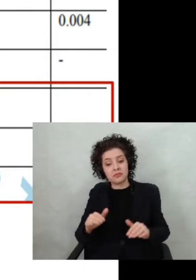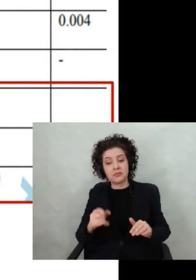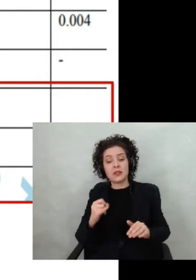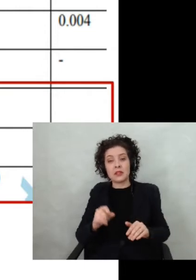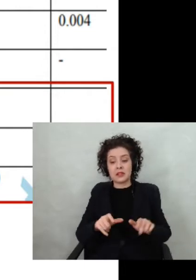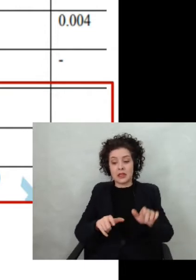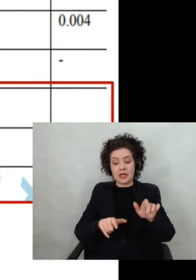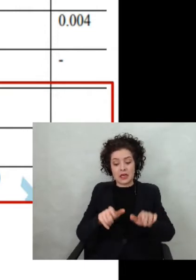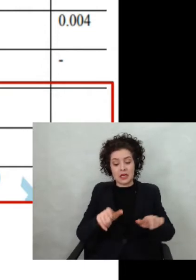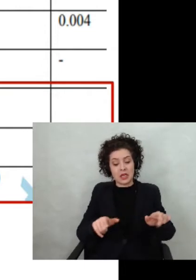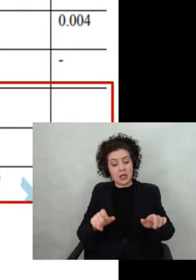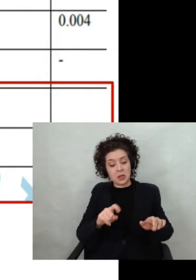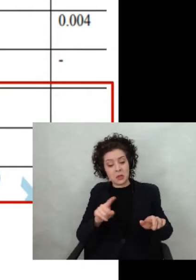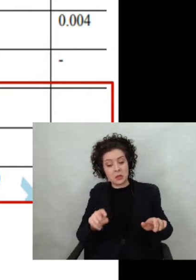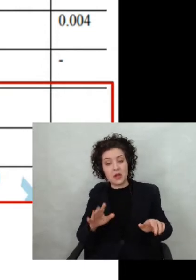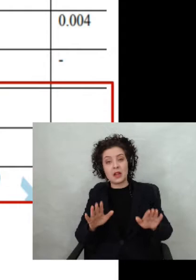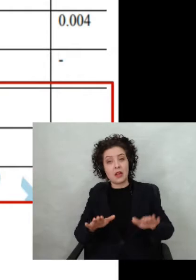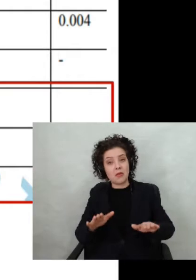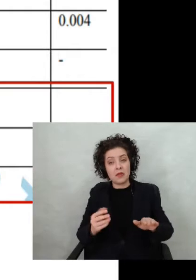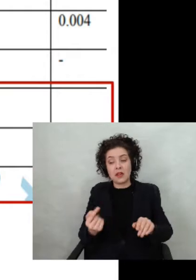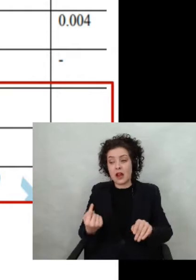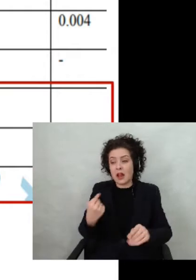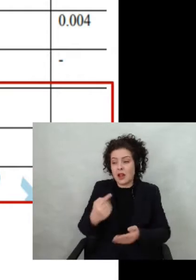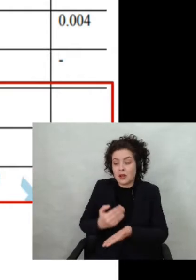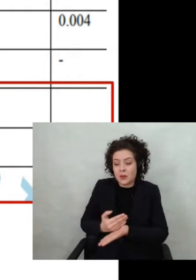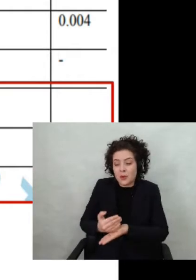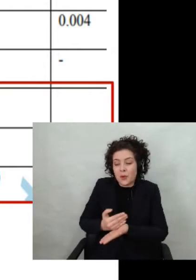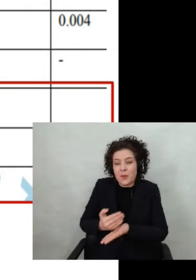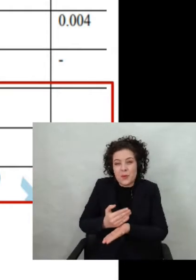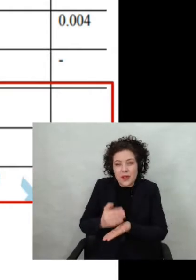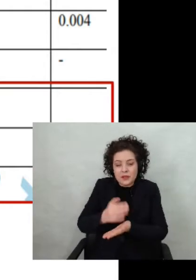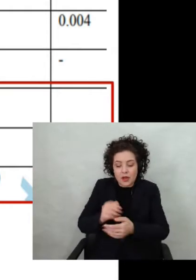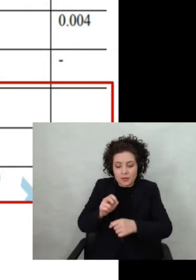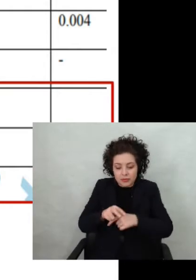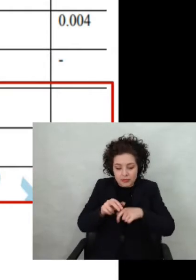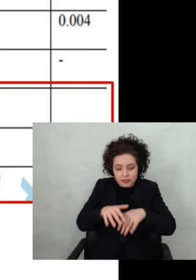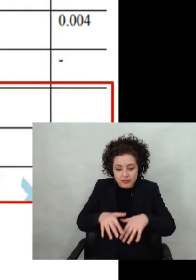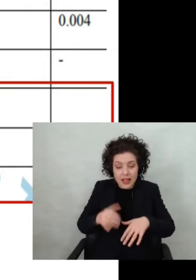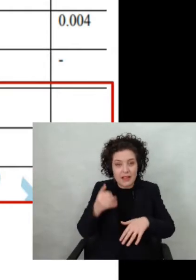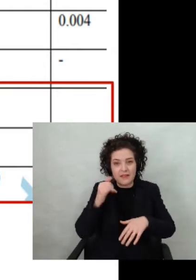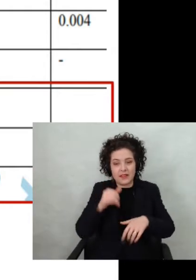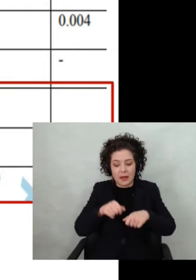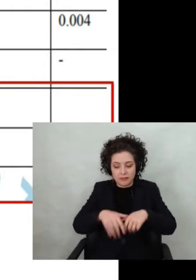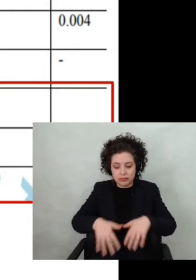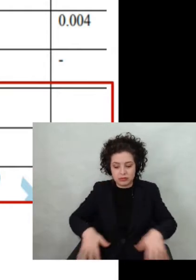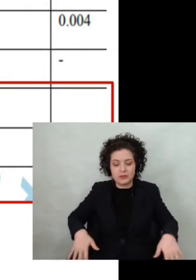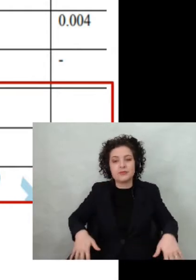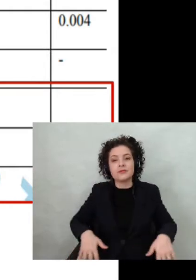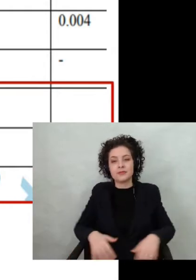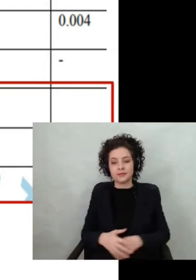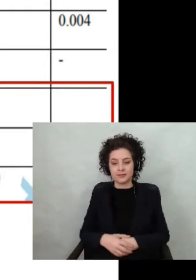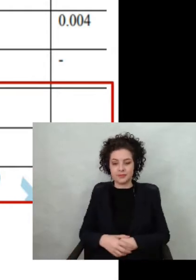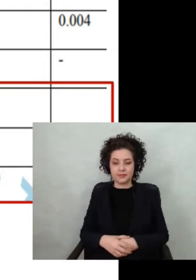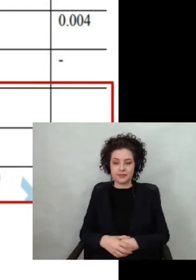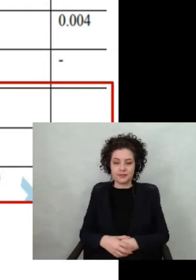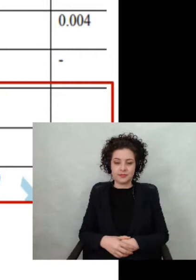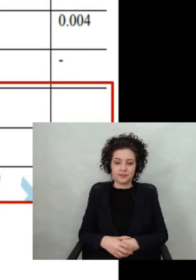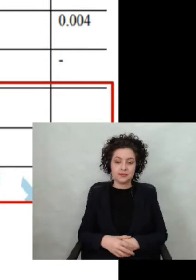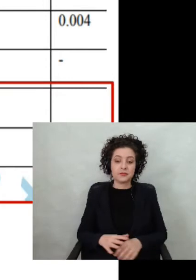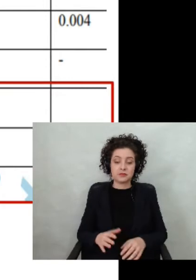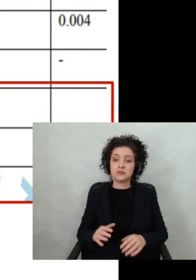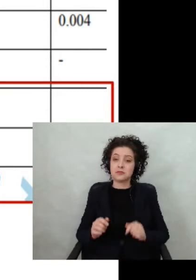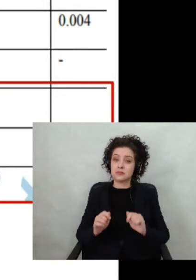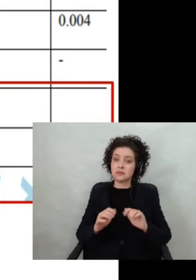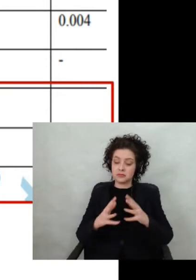sabe, tivessem recebido transfusões mais precoces, talvez a evolução pudesse ter sido melhor, porque apresentaram clareamento do